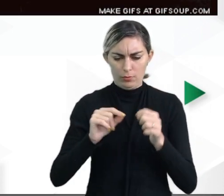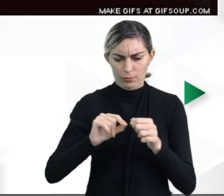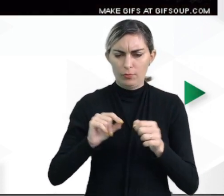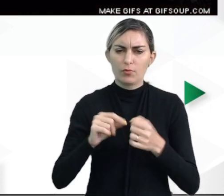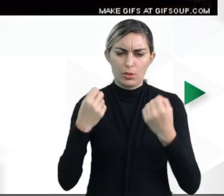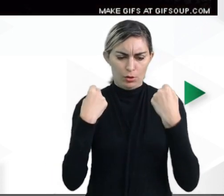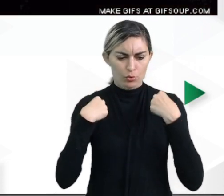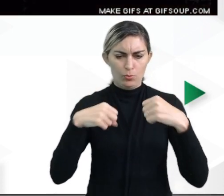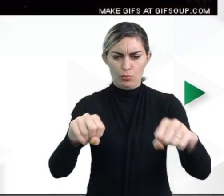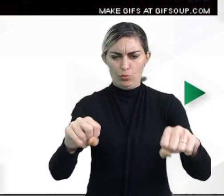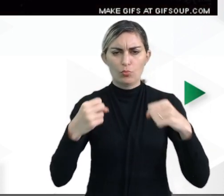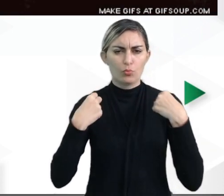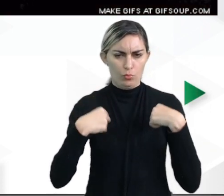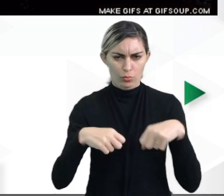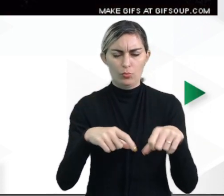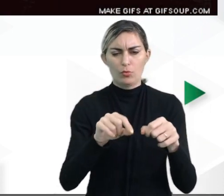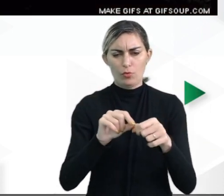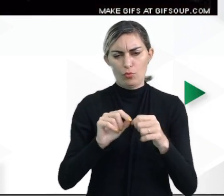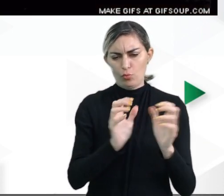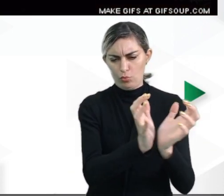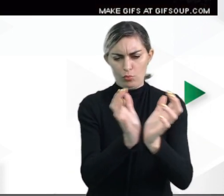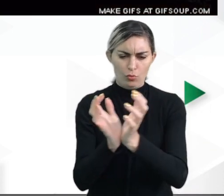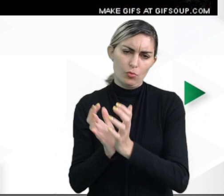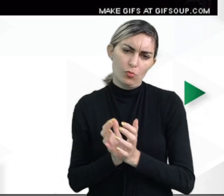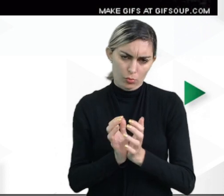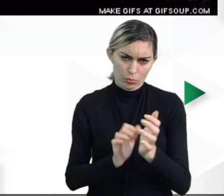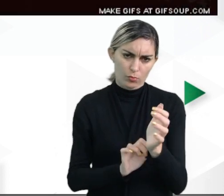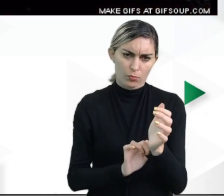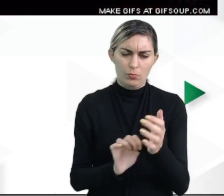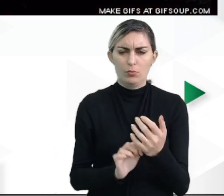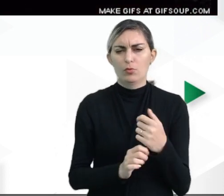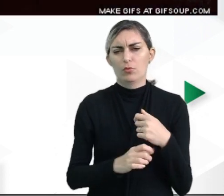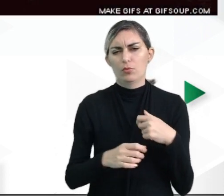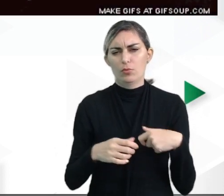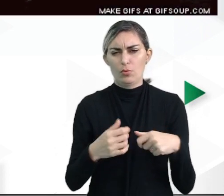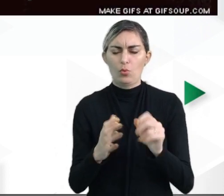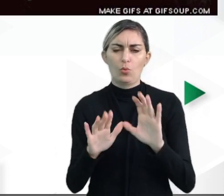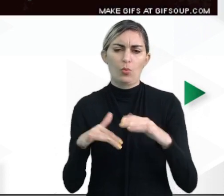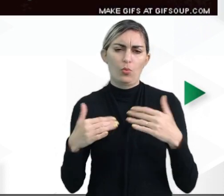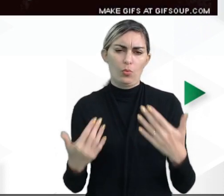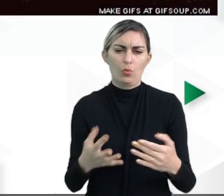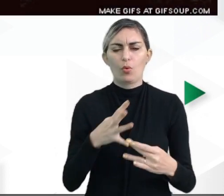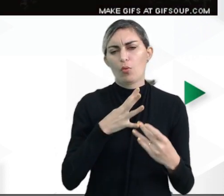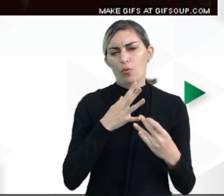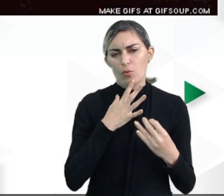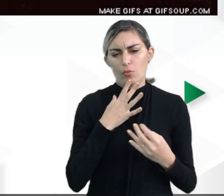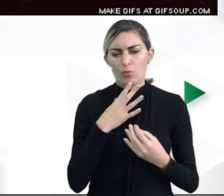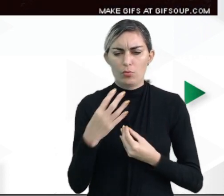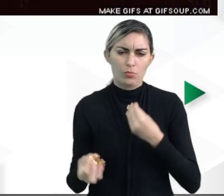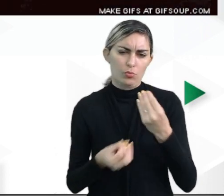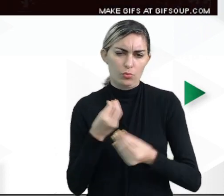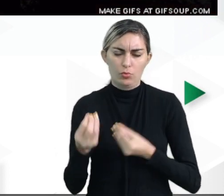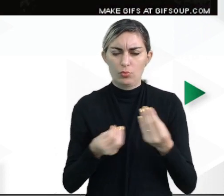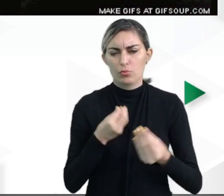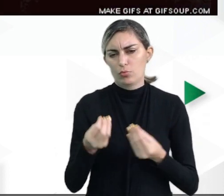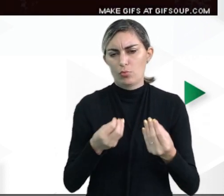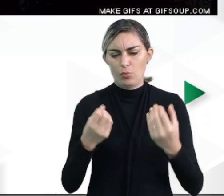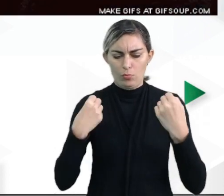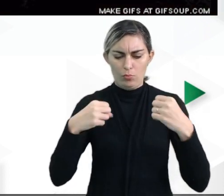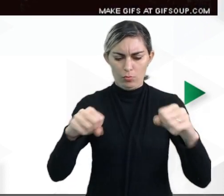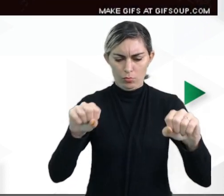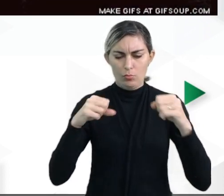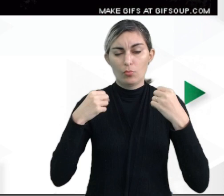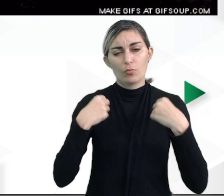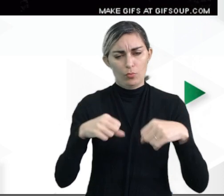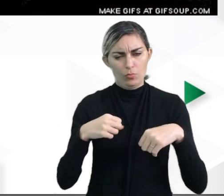os músculos, elas agrupam-se em feixes, os quais conhecemos como feixes